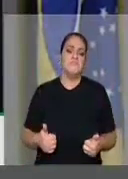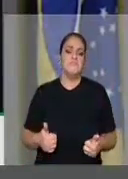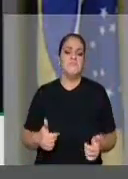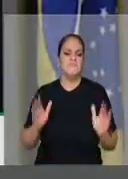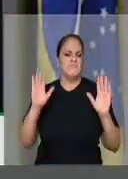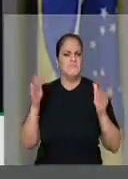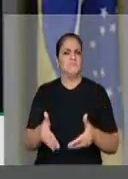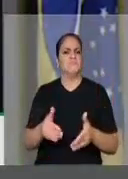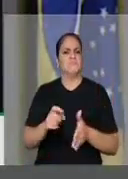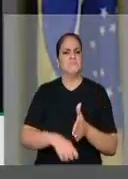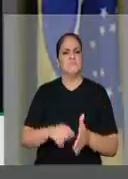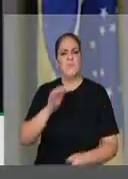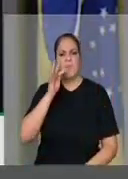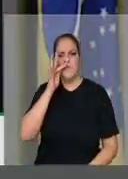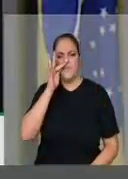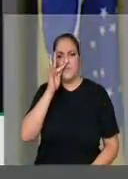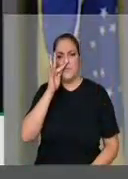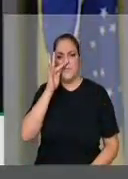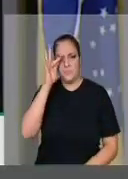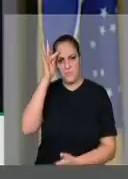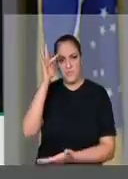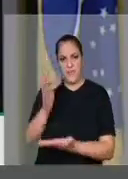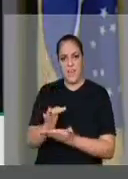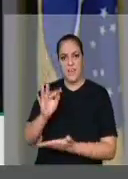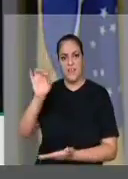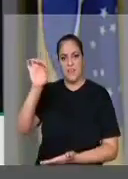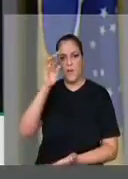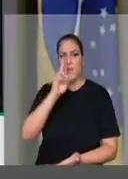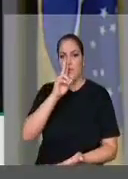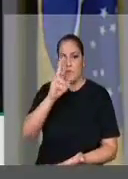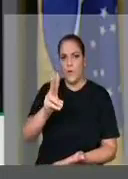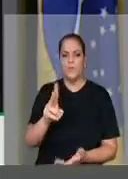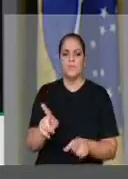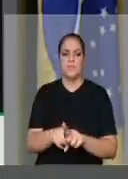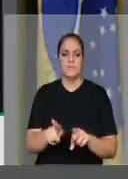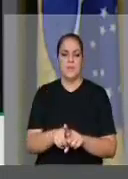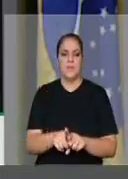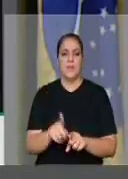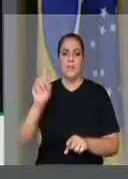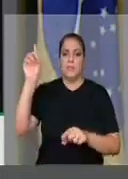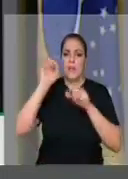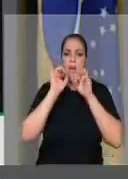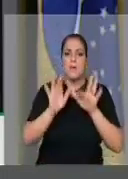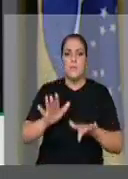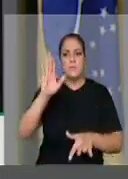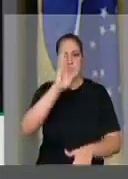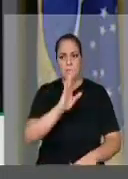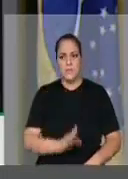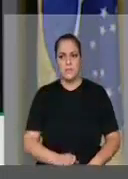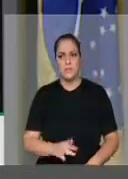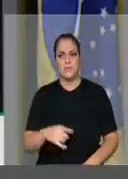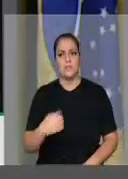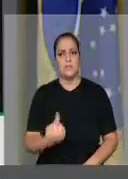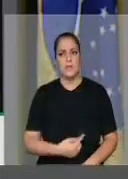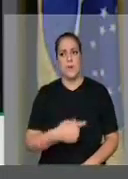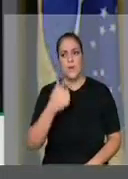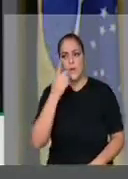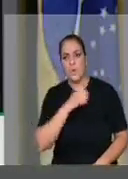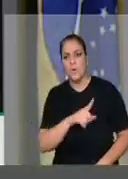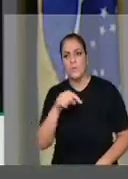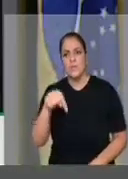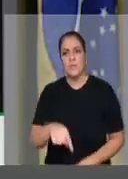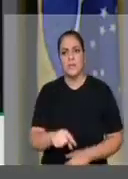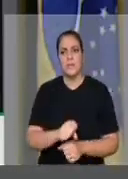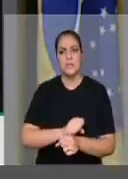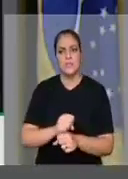força e fé em Deus. Que Deus abençoe o Brasil, que possamos encontrar e fazer e aprovar este